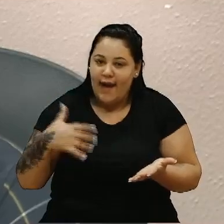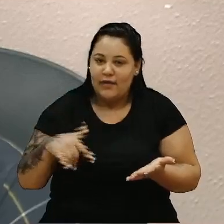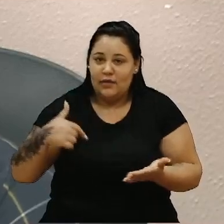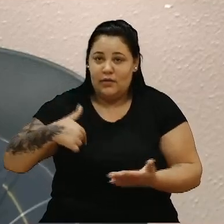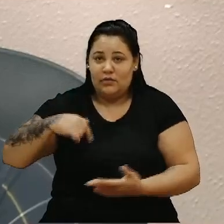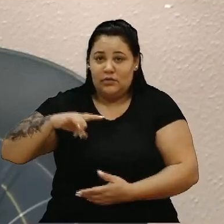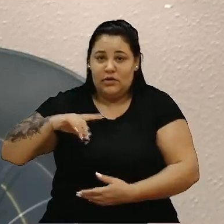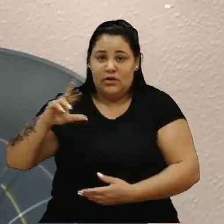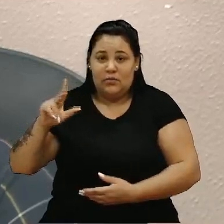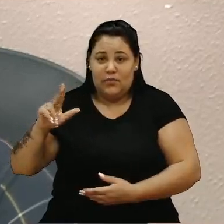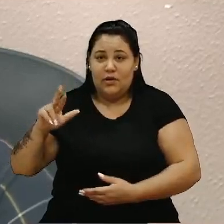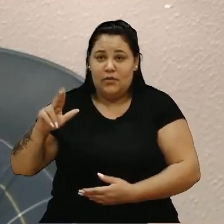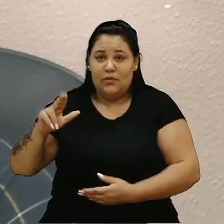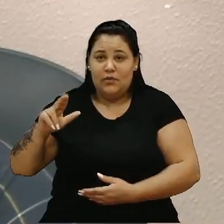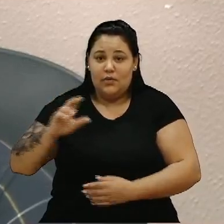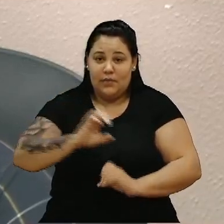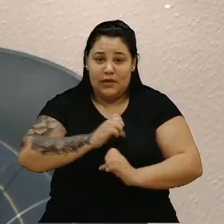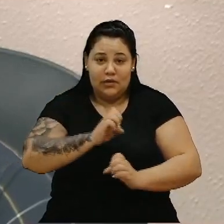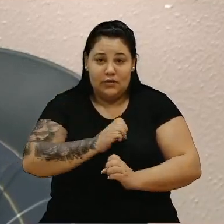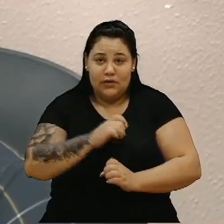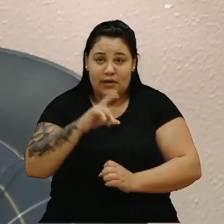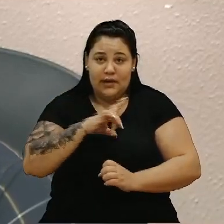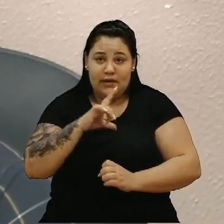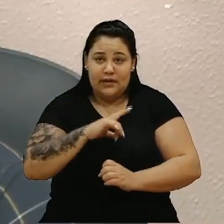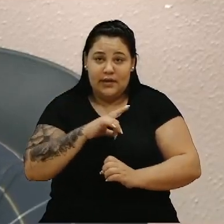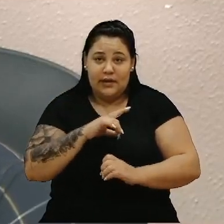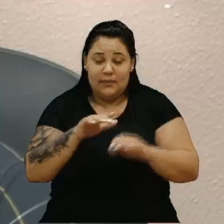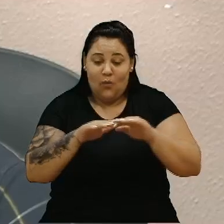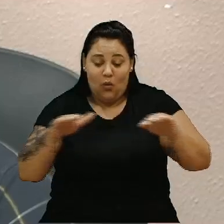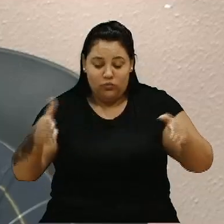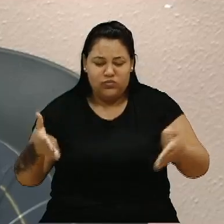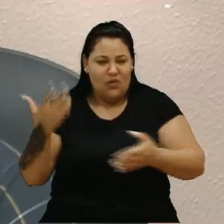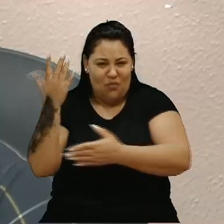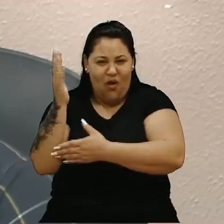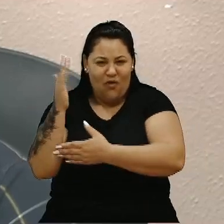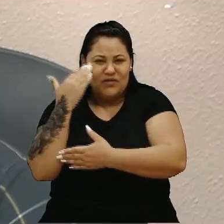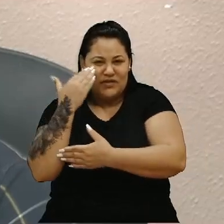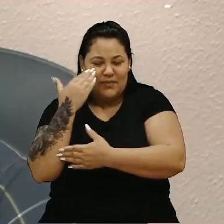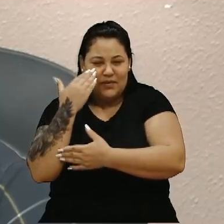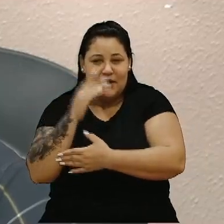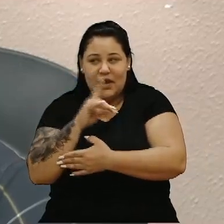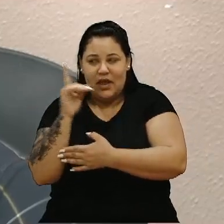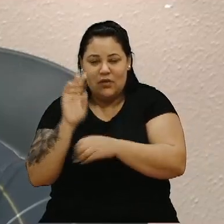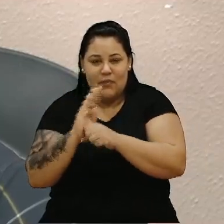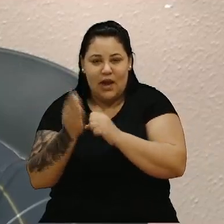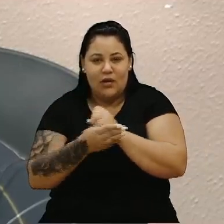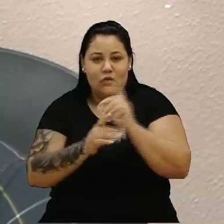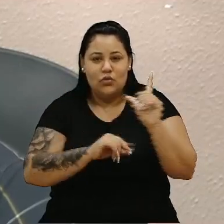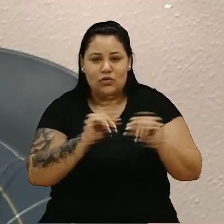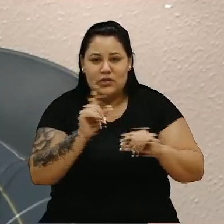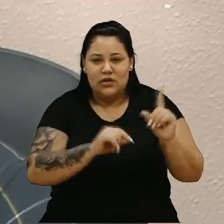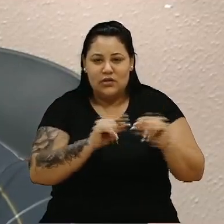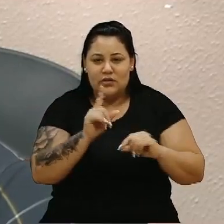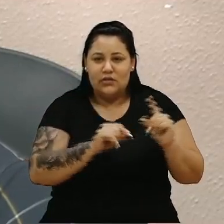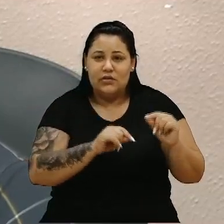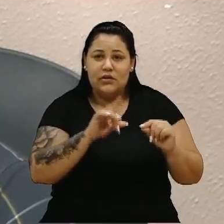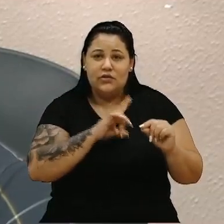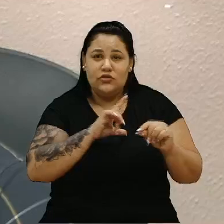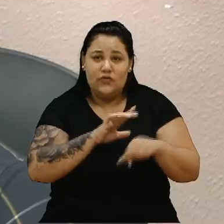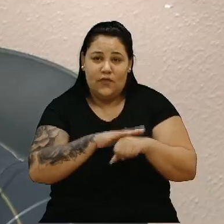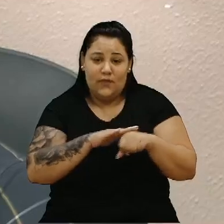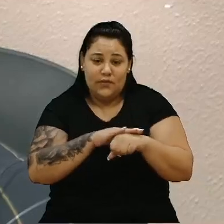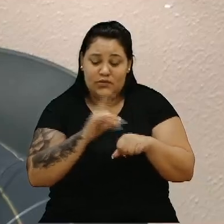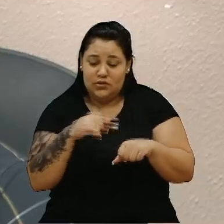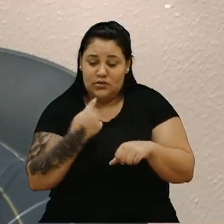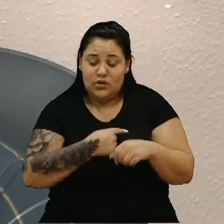exemplo, que é pequeno empresário, ele é marceneiro, lá no bairro Cruzeiro. Já tive diálogos com ele, onde nós discutimos sobre os impostos municipais,